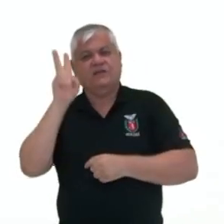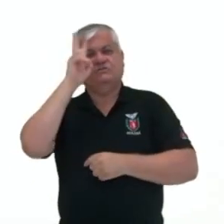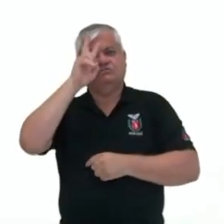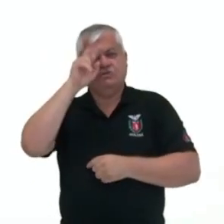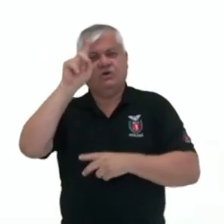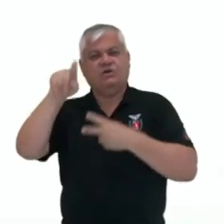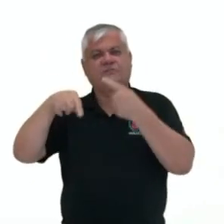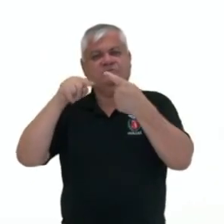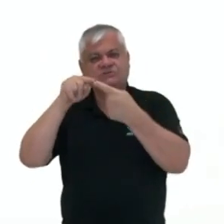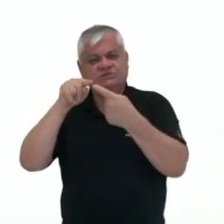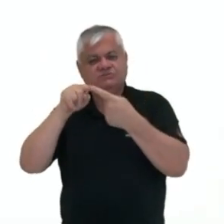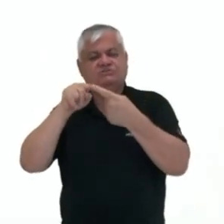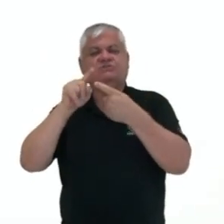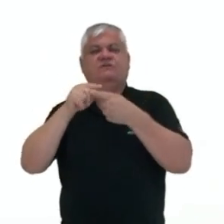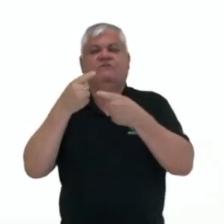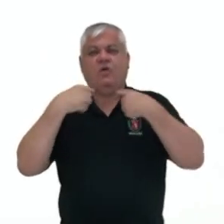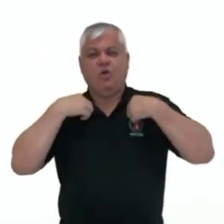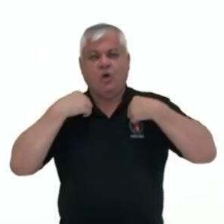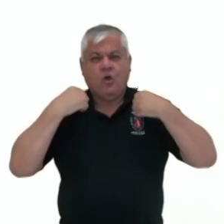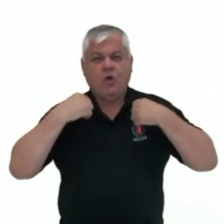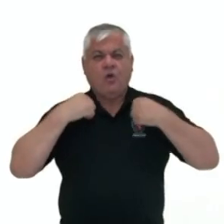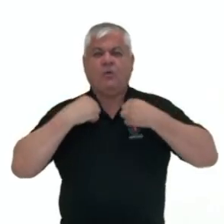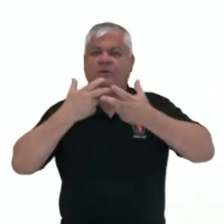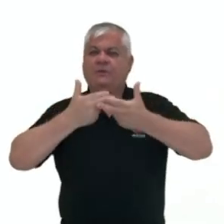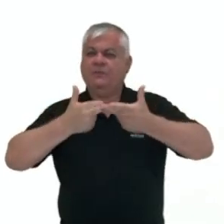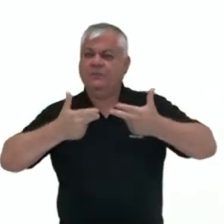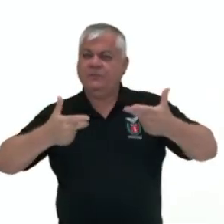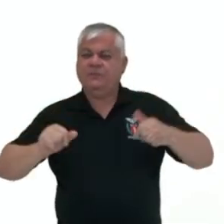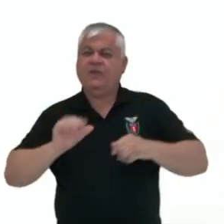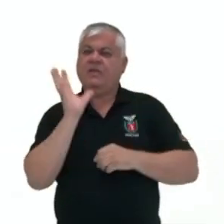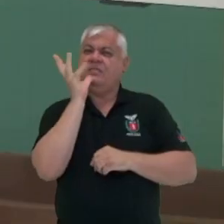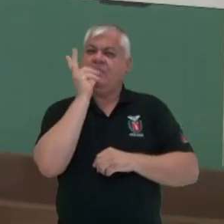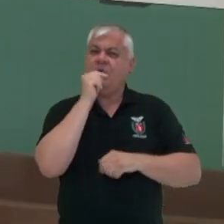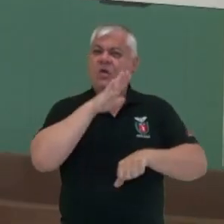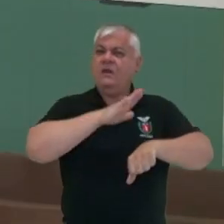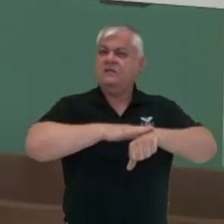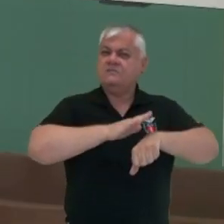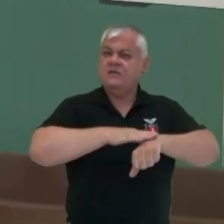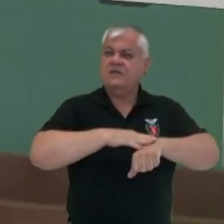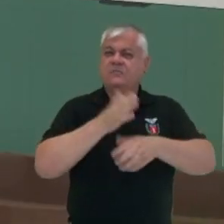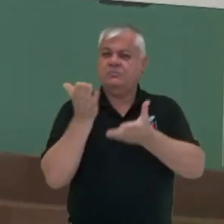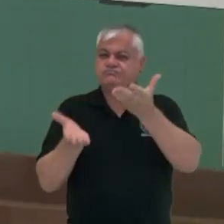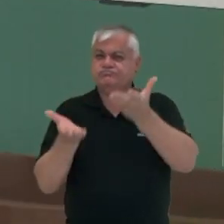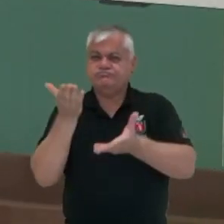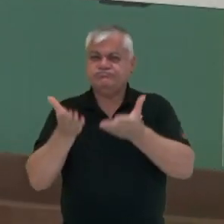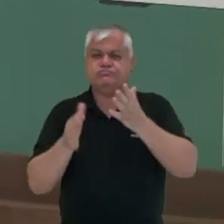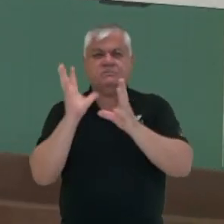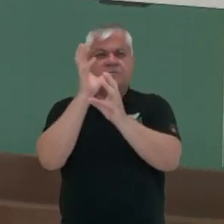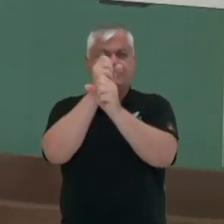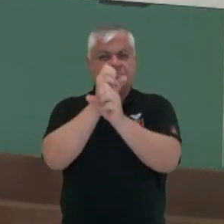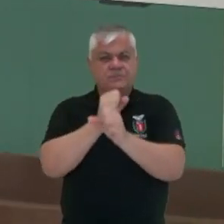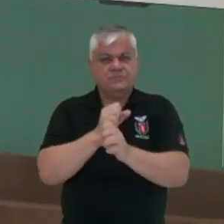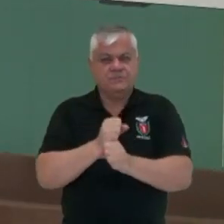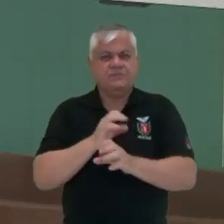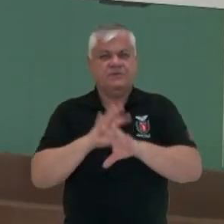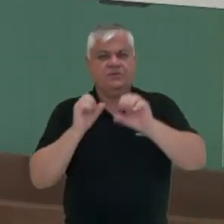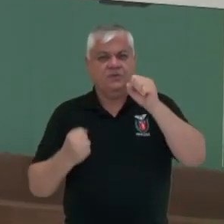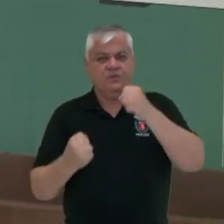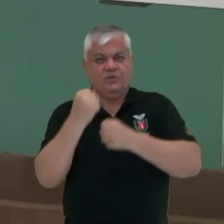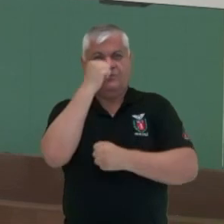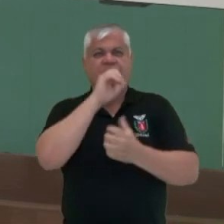área de combate, as suas roupas, né, vestimenta, duração, categorias, pontuação e também alguns golpes.